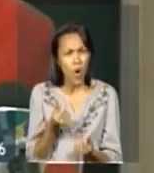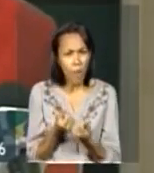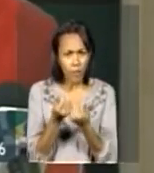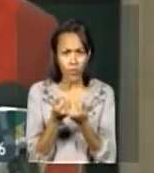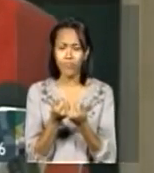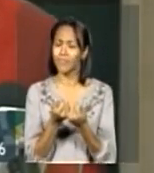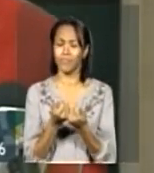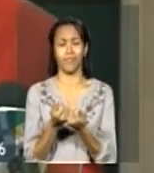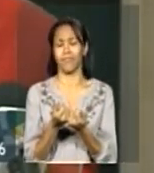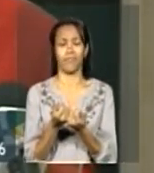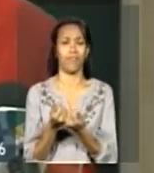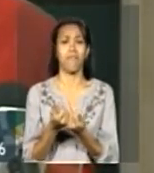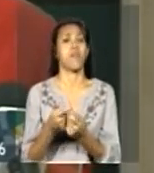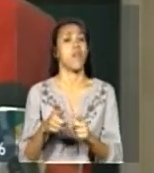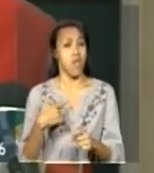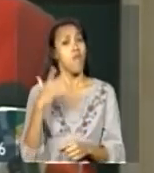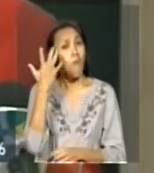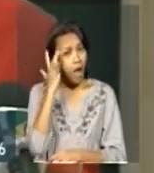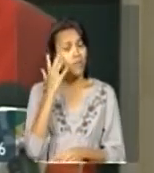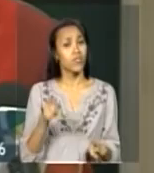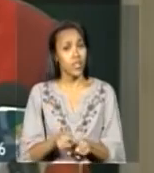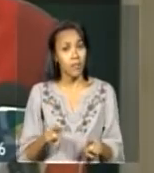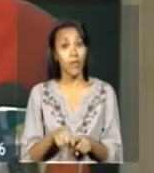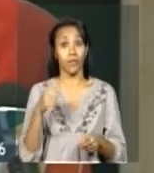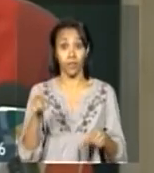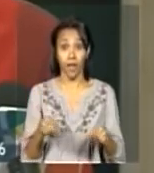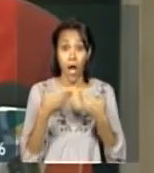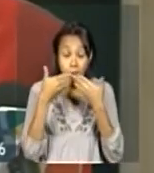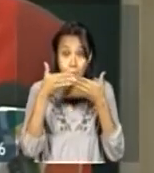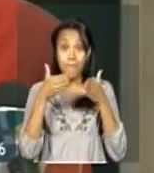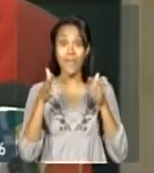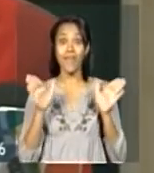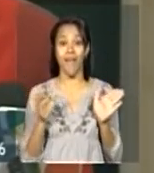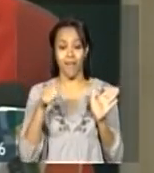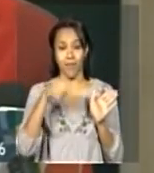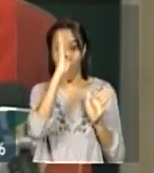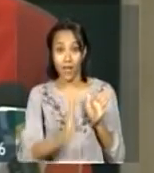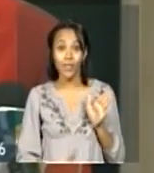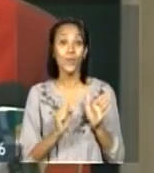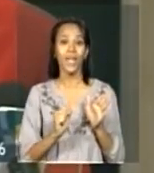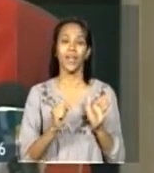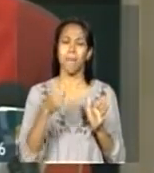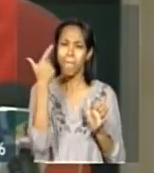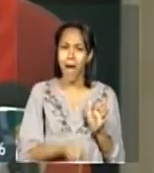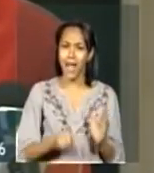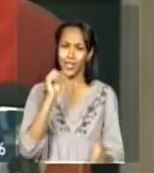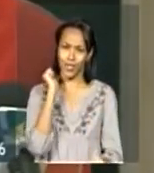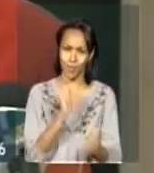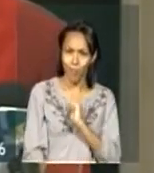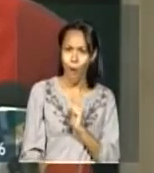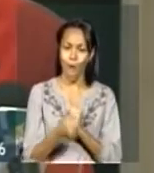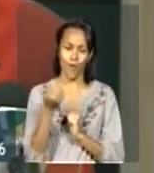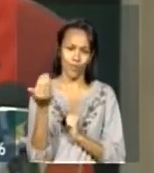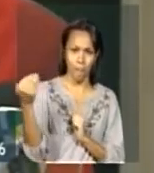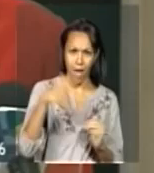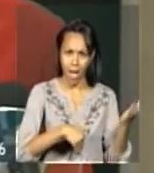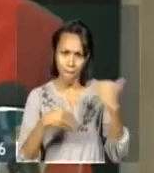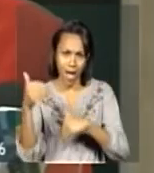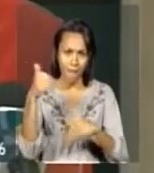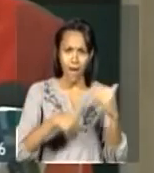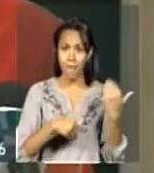sobretudo, eu acho, como uma forma de ampliar no Brasil a presença do esporte nas